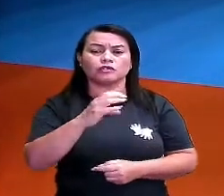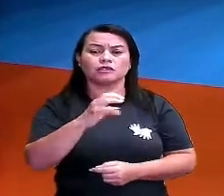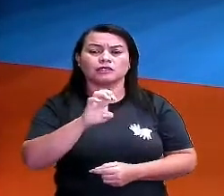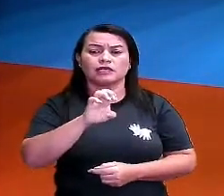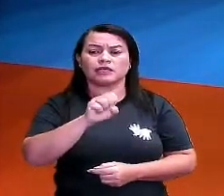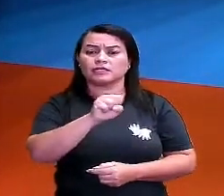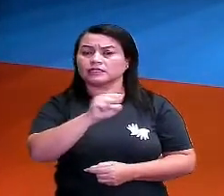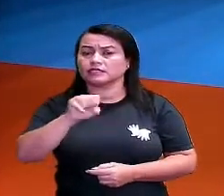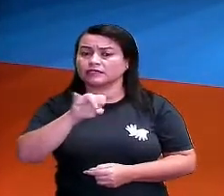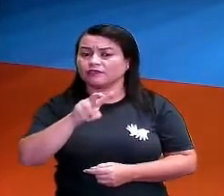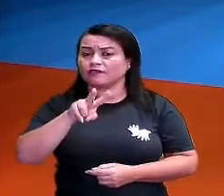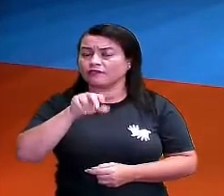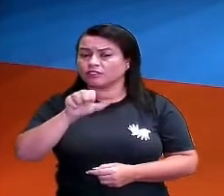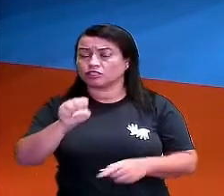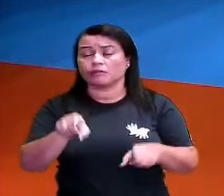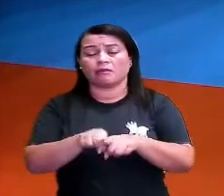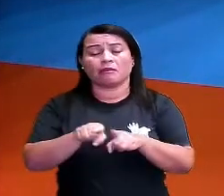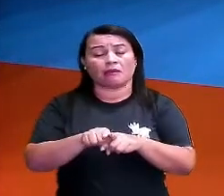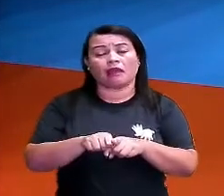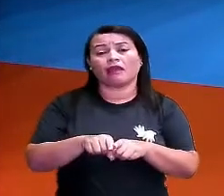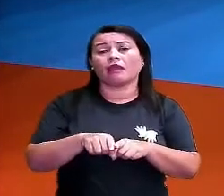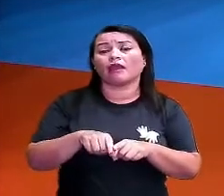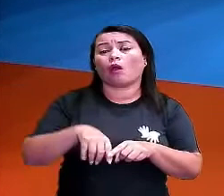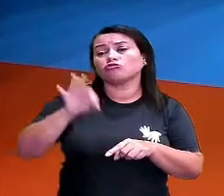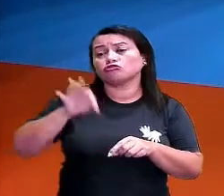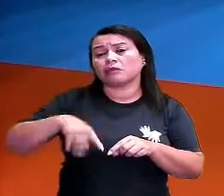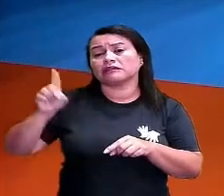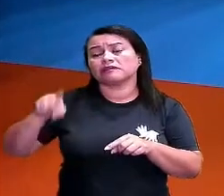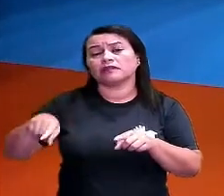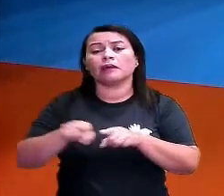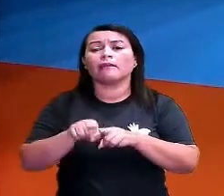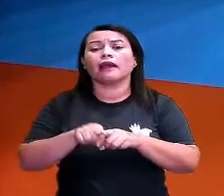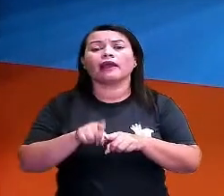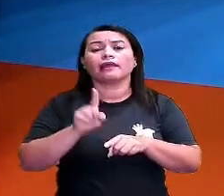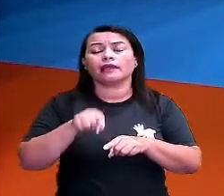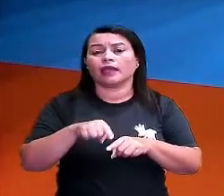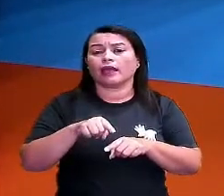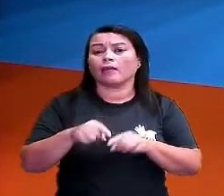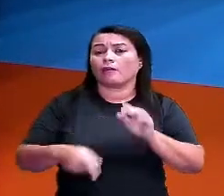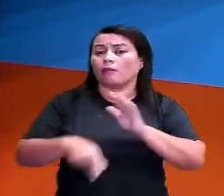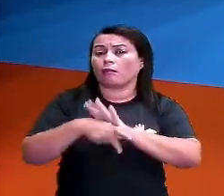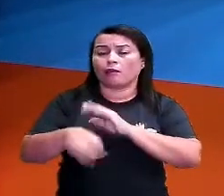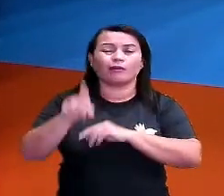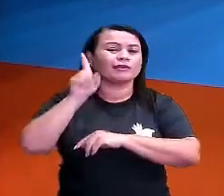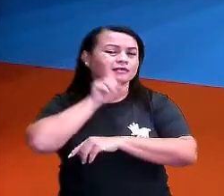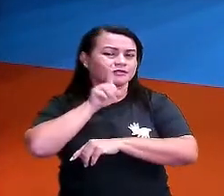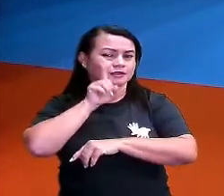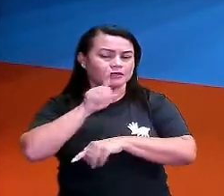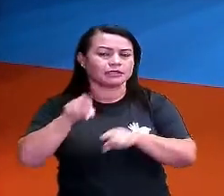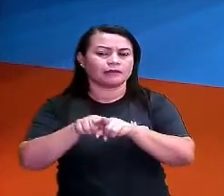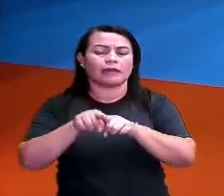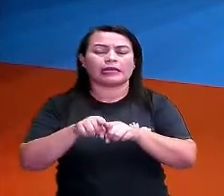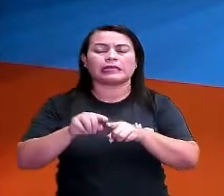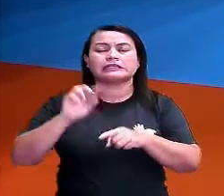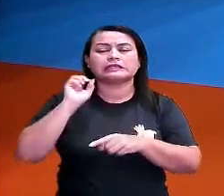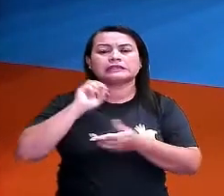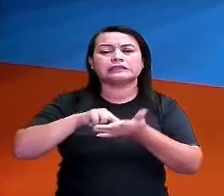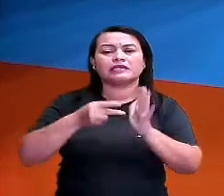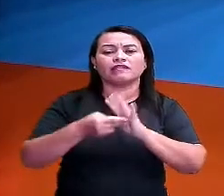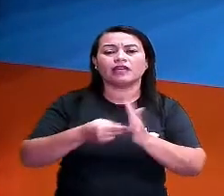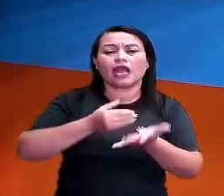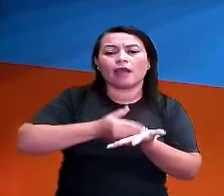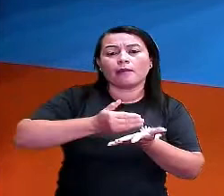também é conhecido por algoritmo americano e está relacionado à ideia de repartir igualmente. E